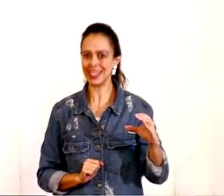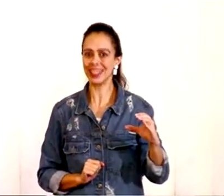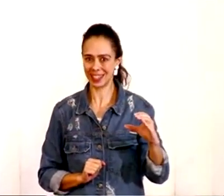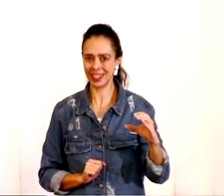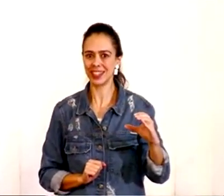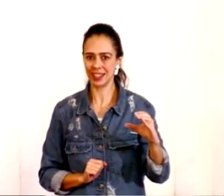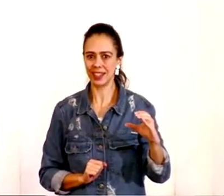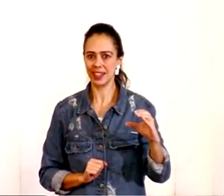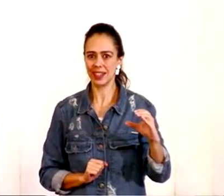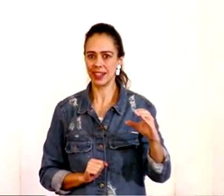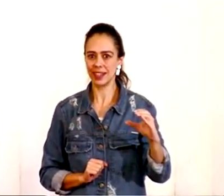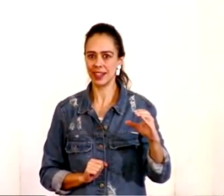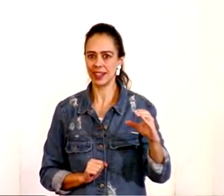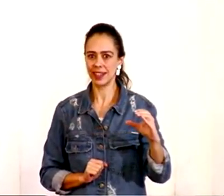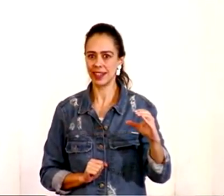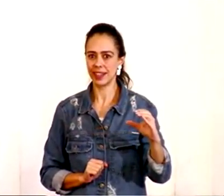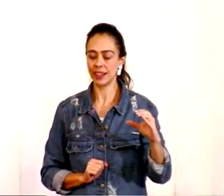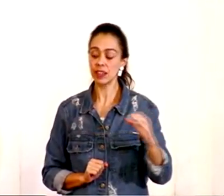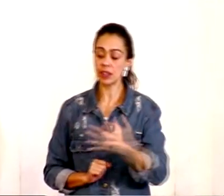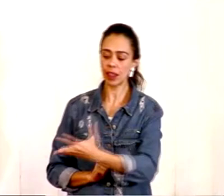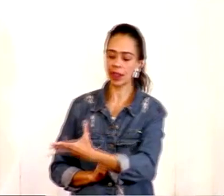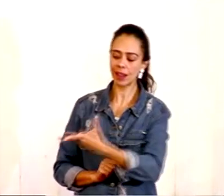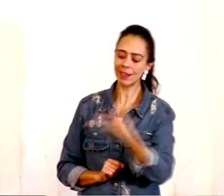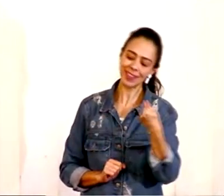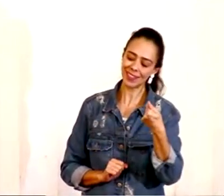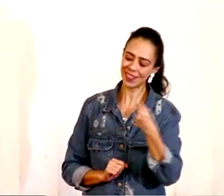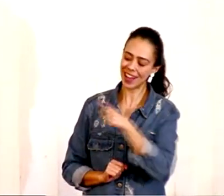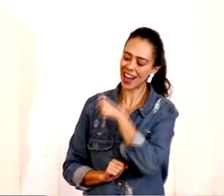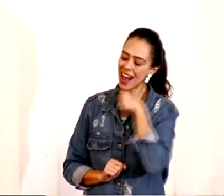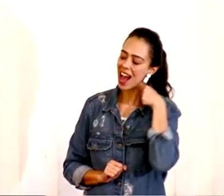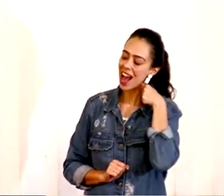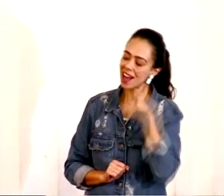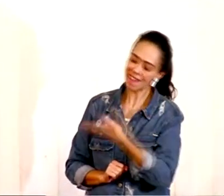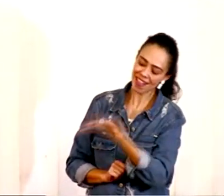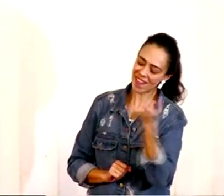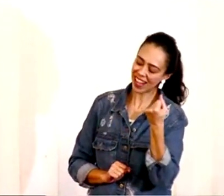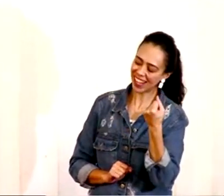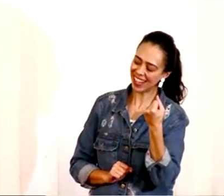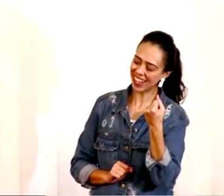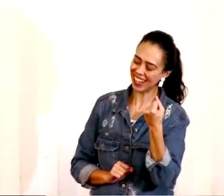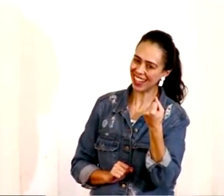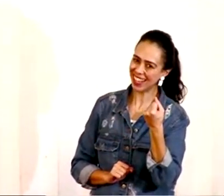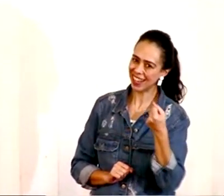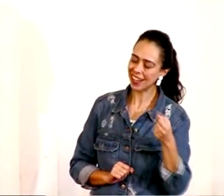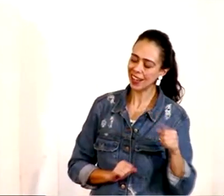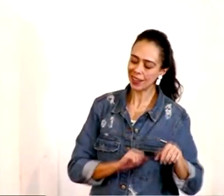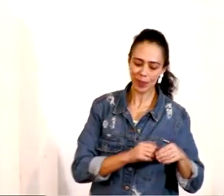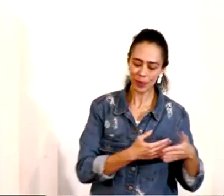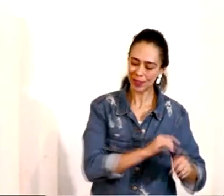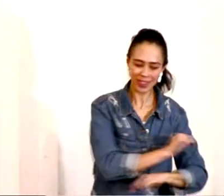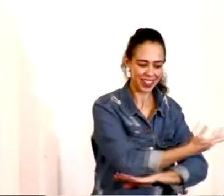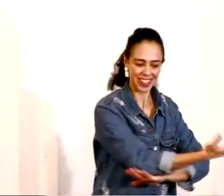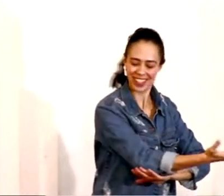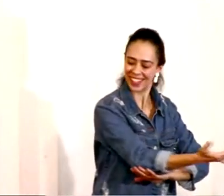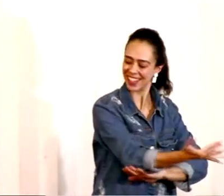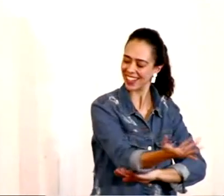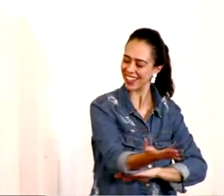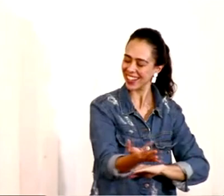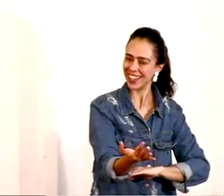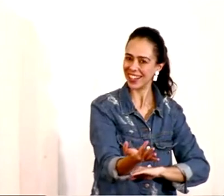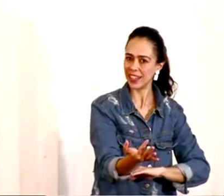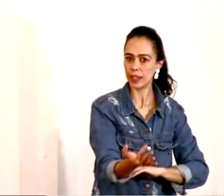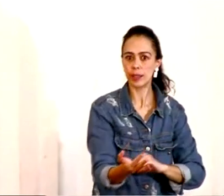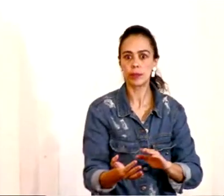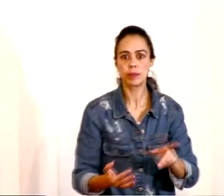seu irmão para ir ao campo. Vamos ao campo. Estando eles no campo, sucedeu que se levantou